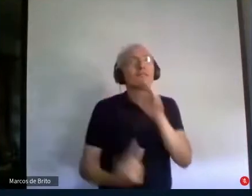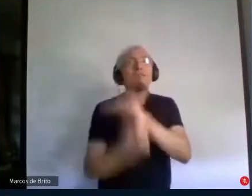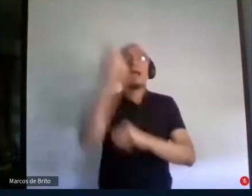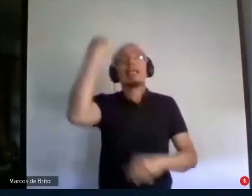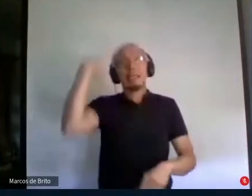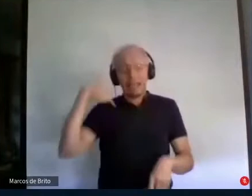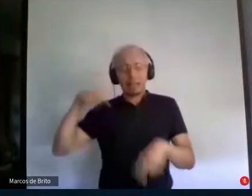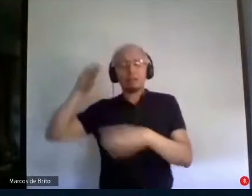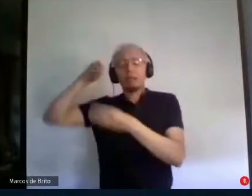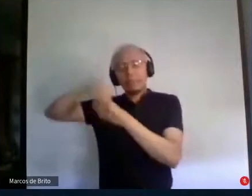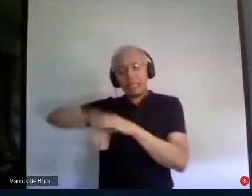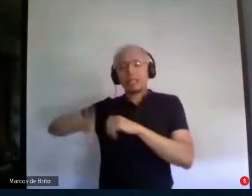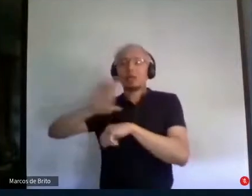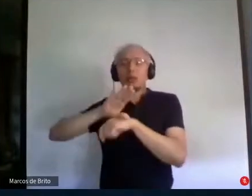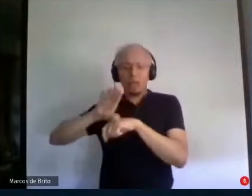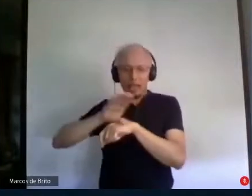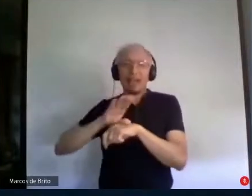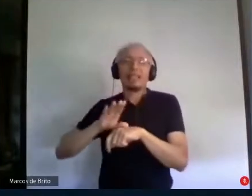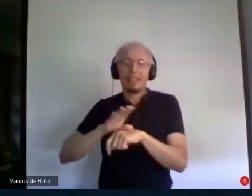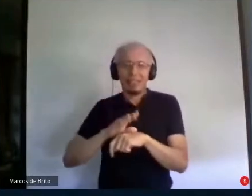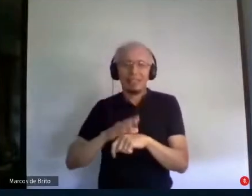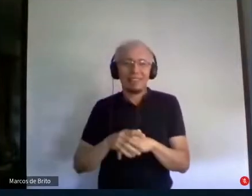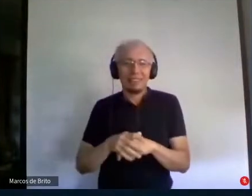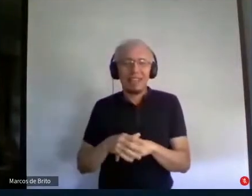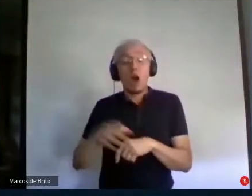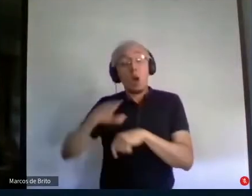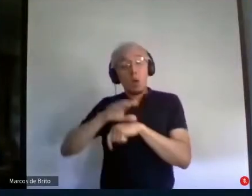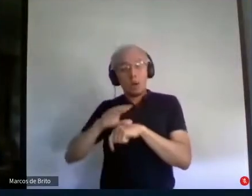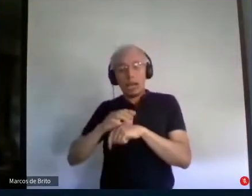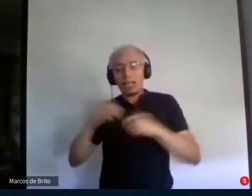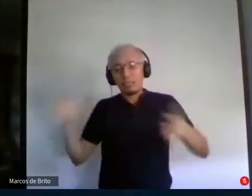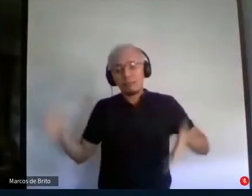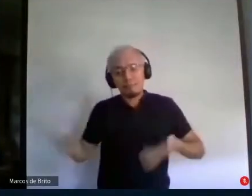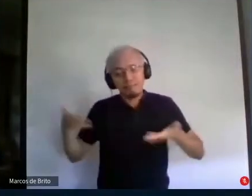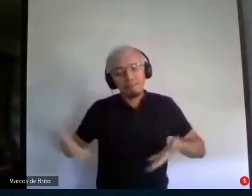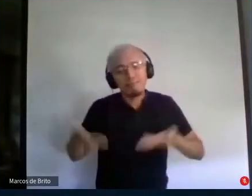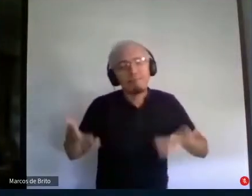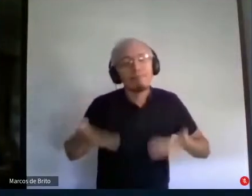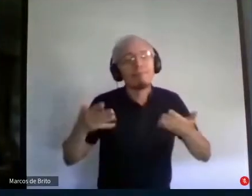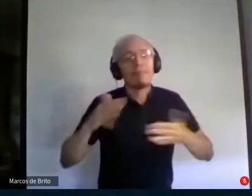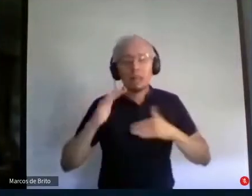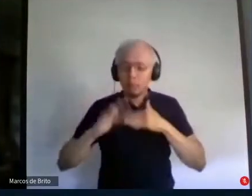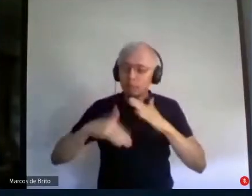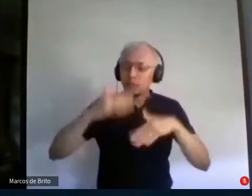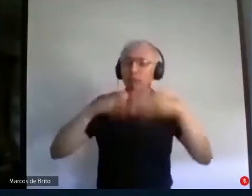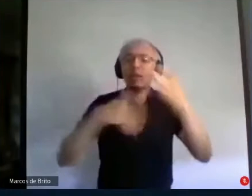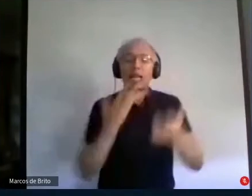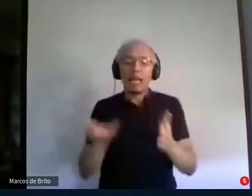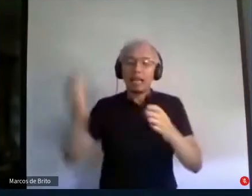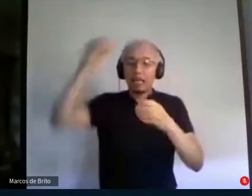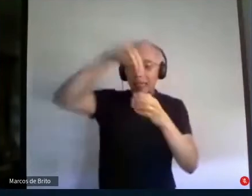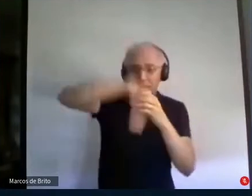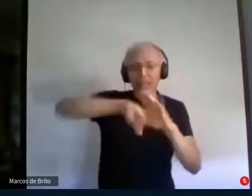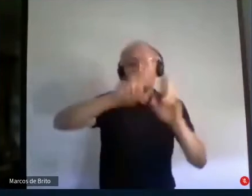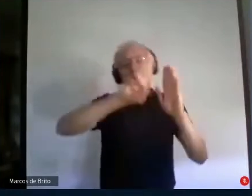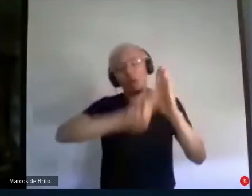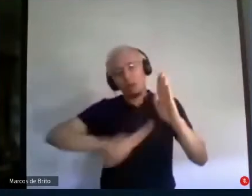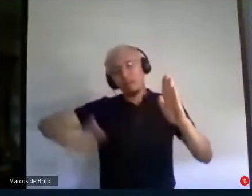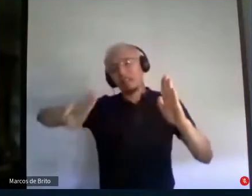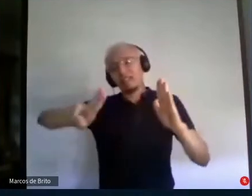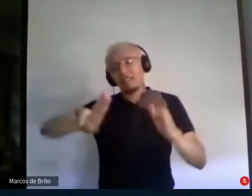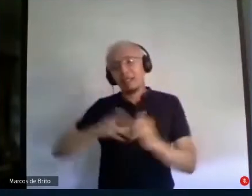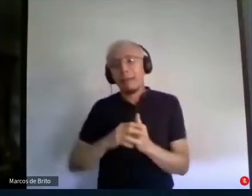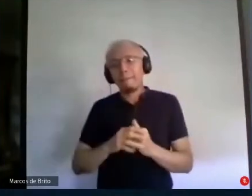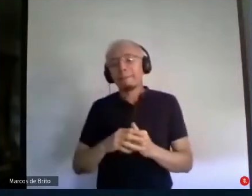né? Nós somos do CAS, né? O CAS nos colocou, nos levou para a universidade por um outro momento. Mas o CAS tem